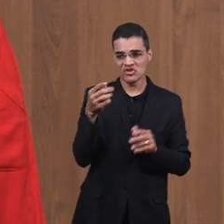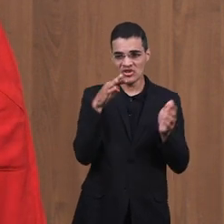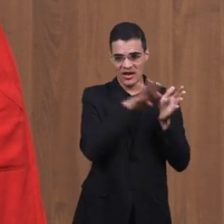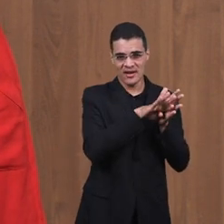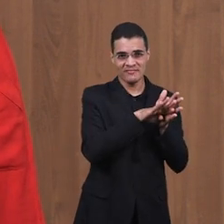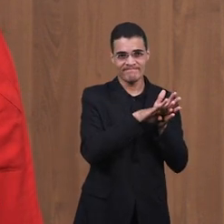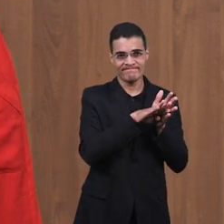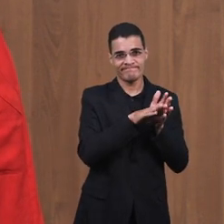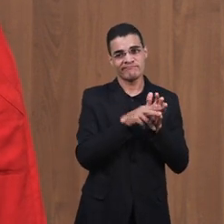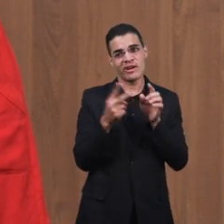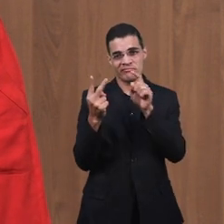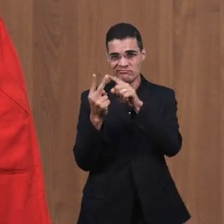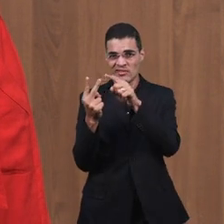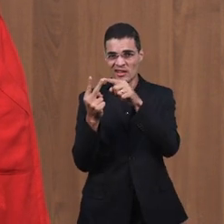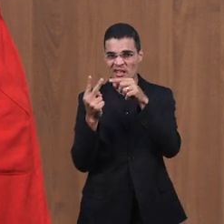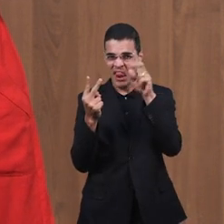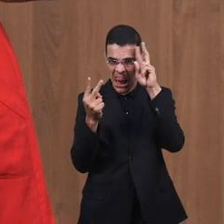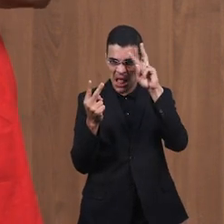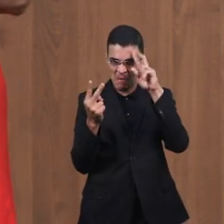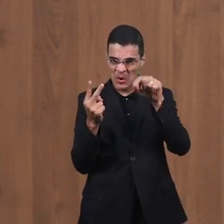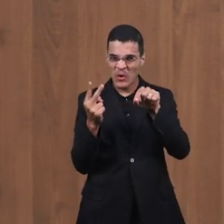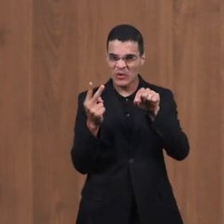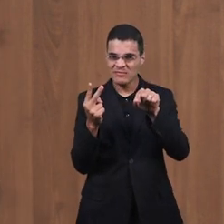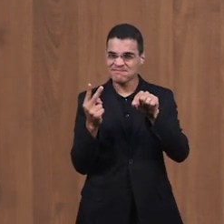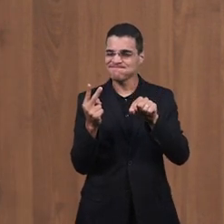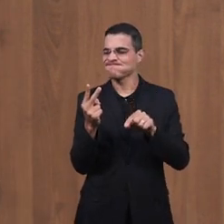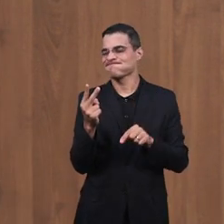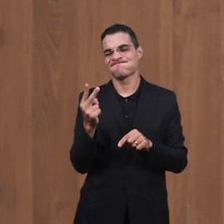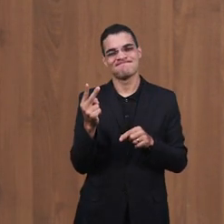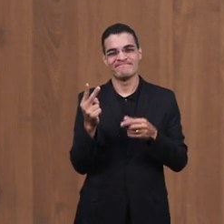Mas vocês acham que ele se lembrou?